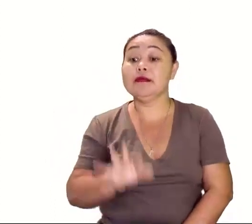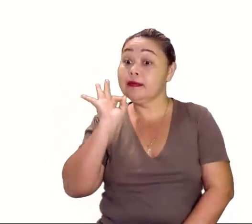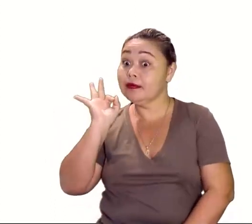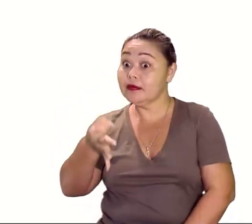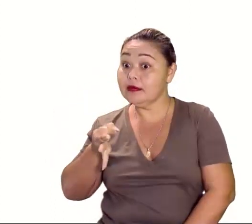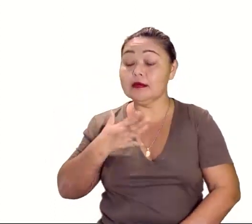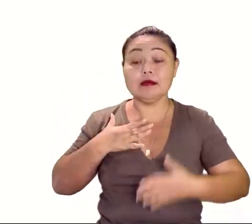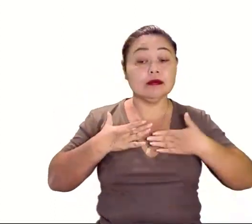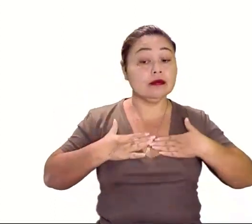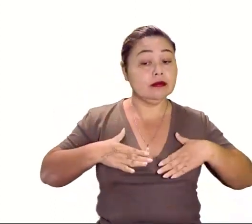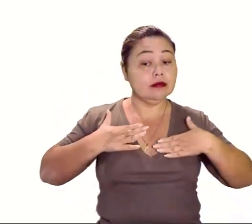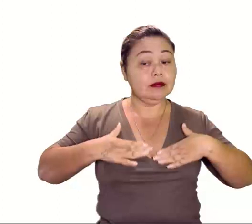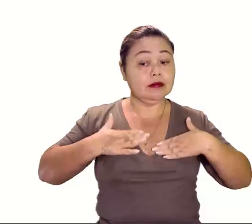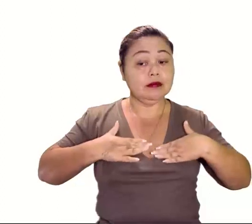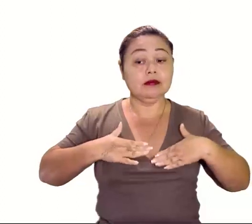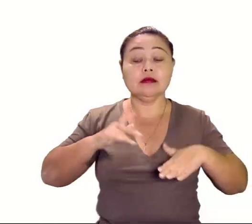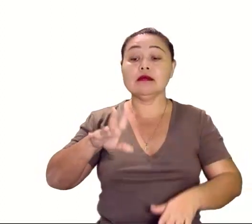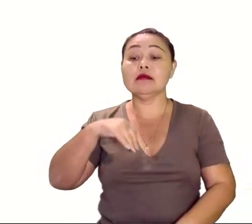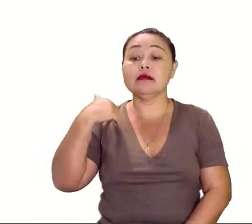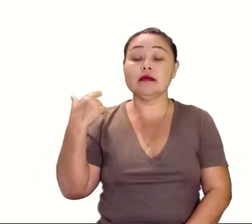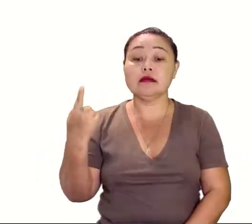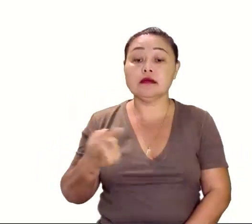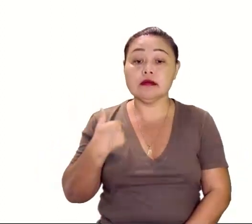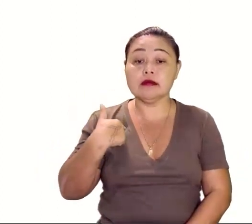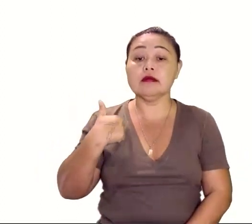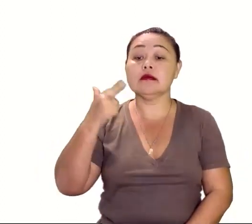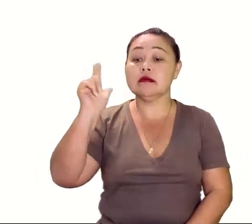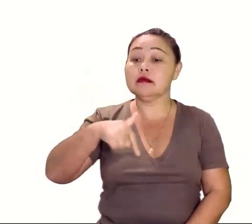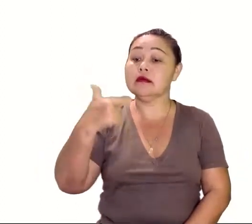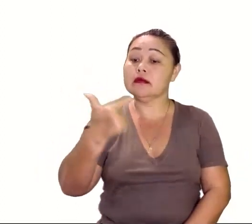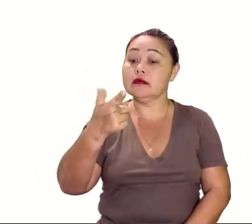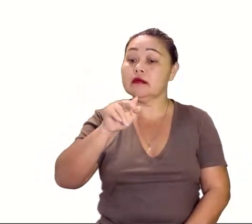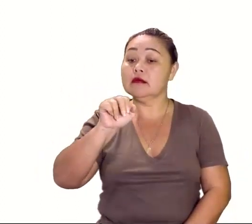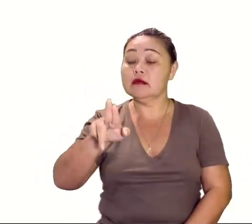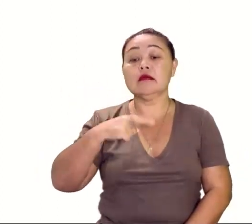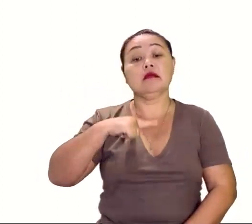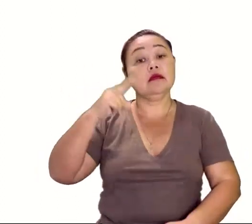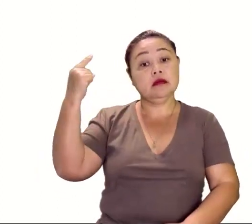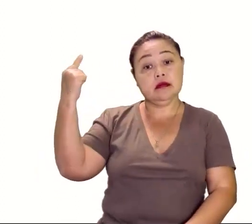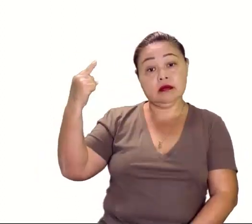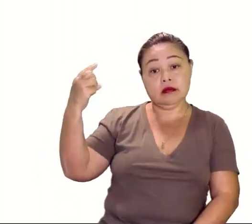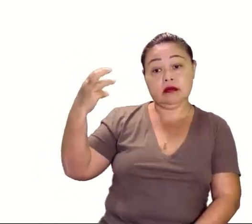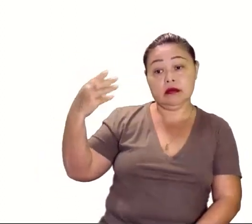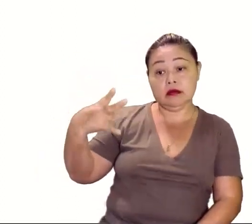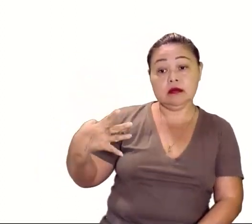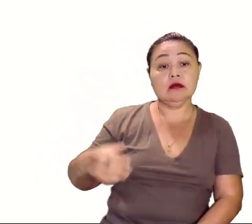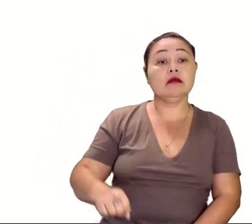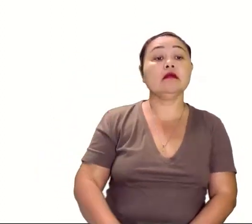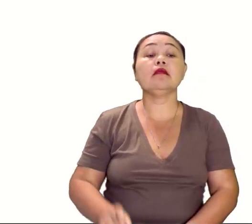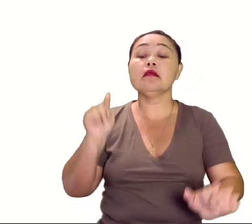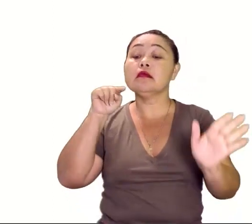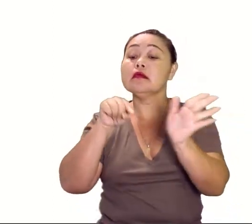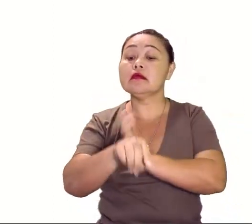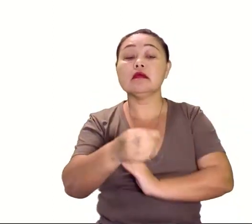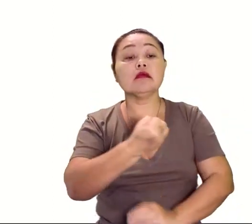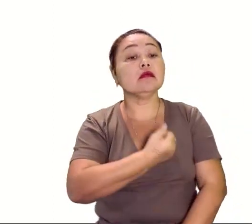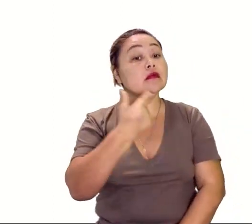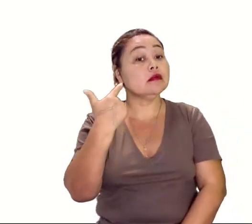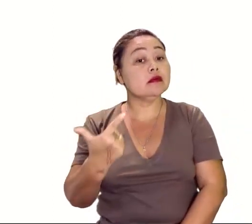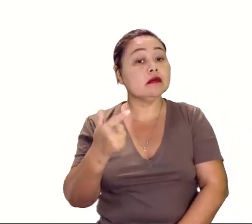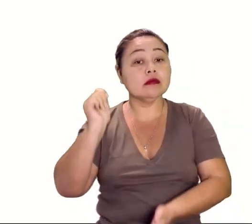Certinho. Tranquilo. Então as que são do segundo grau é a segunda, a terceira e a quarta. Vamos à questão de número